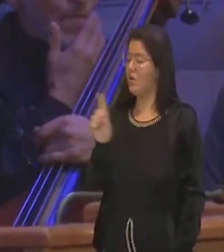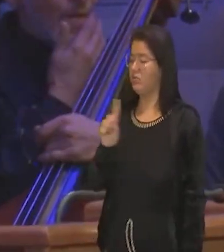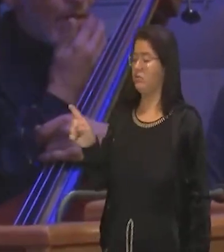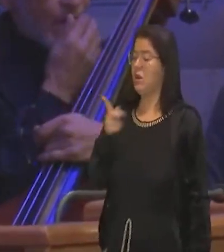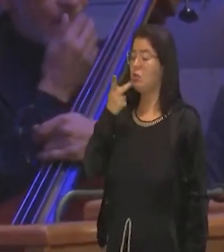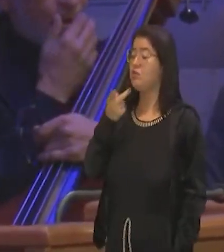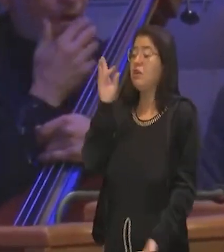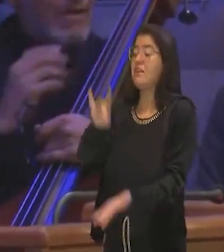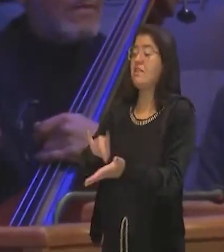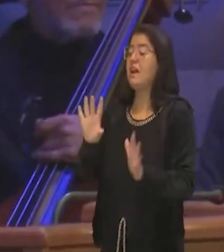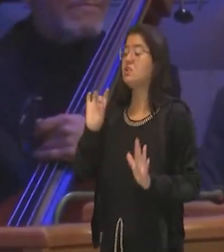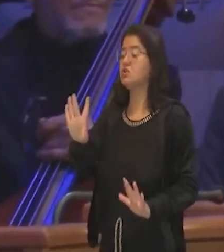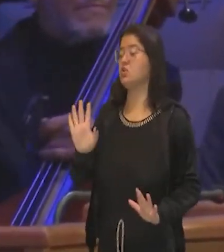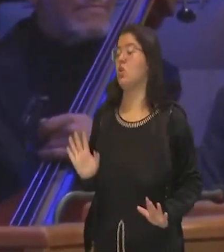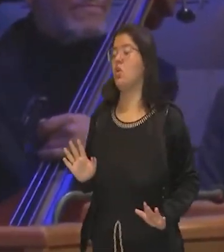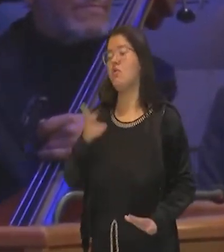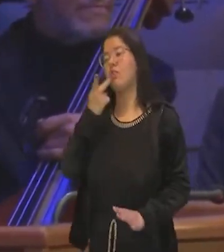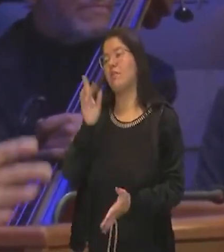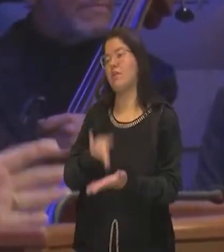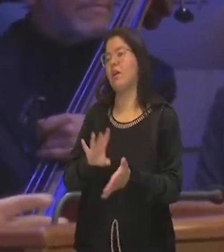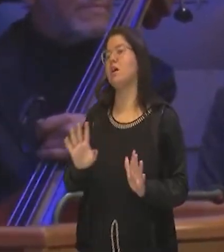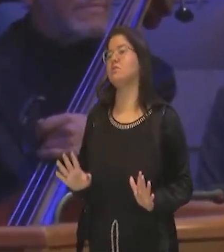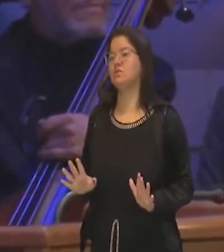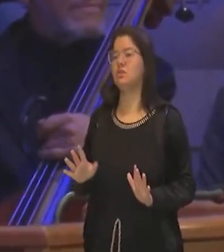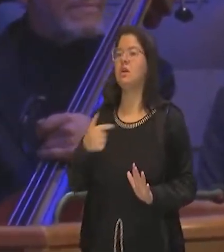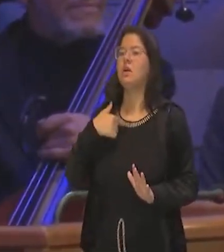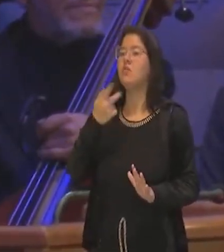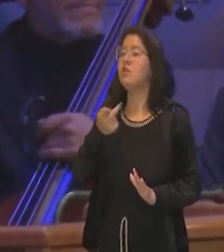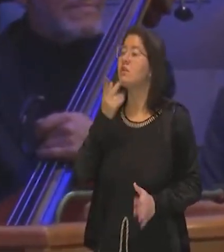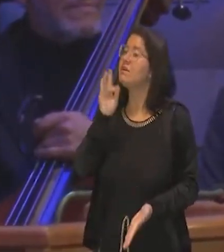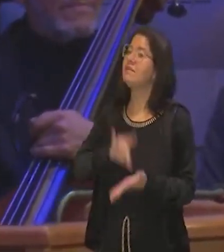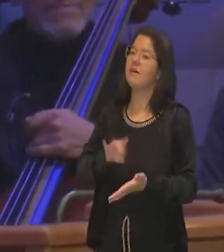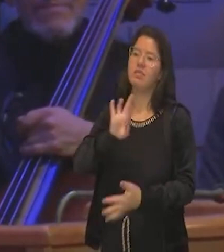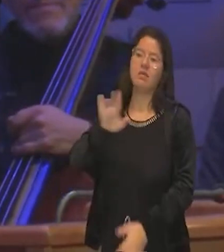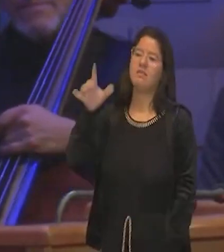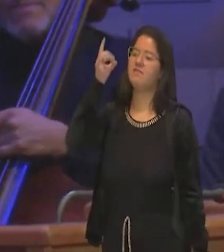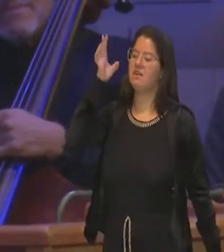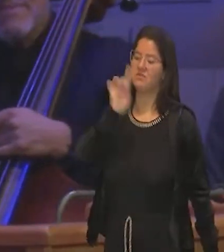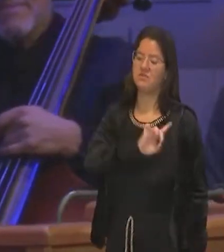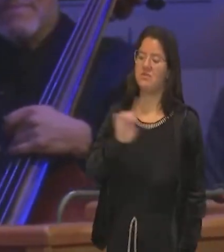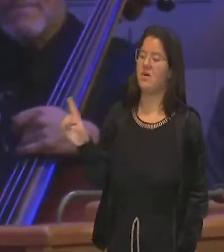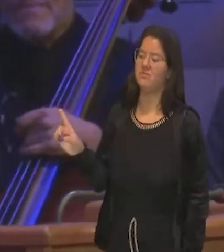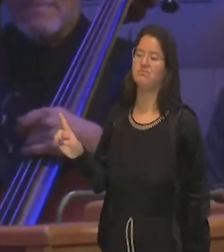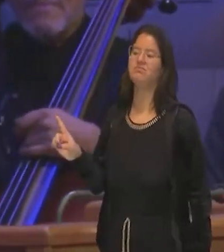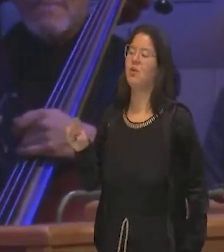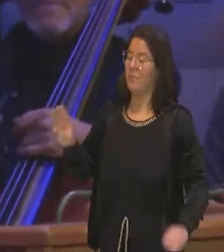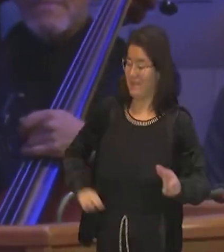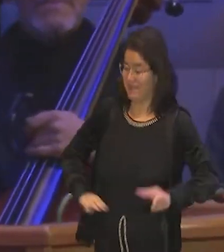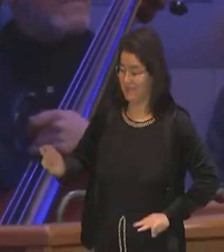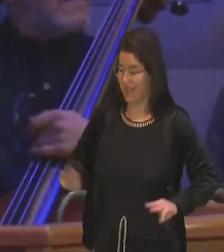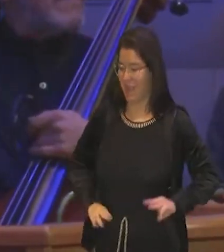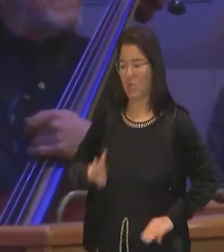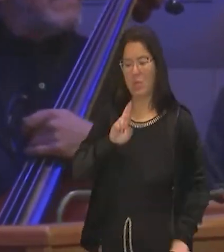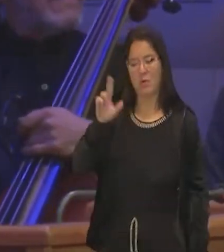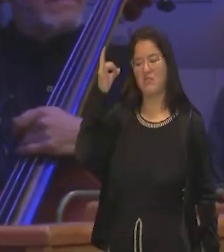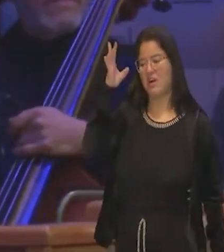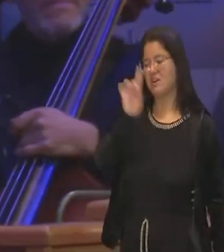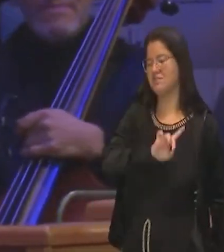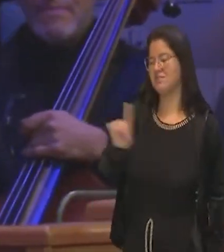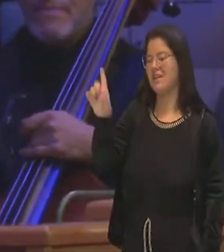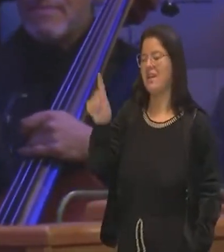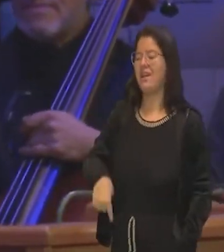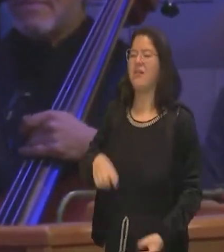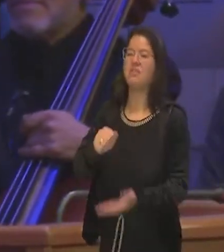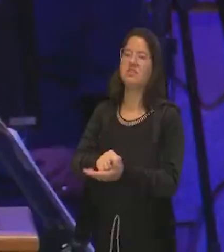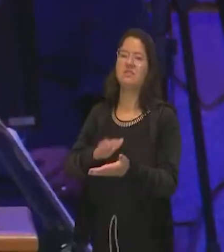a verdade. Eu quero falar a verdade. Não é fácil. Não é fácil. É uma das atividades mais